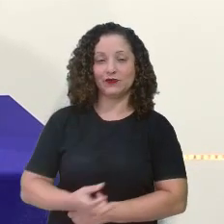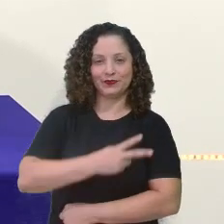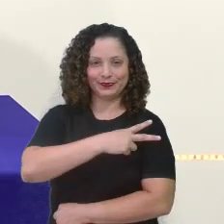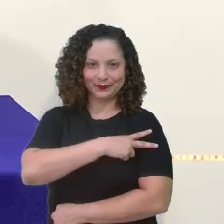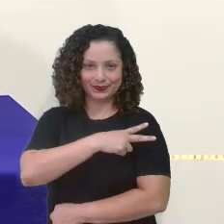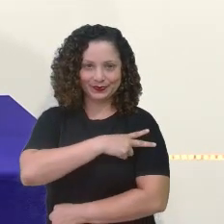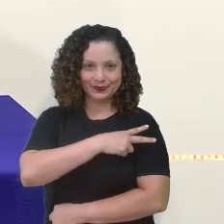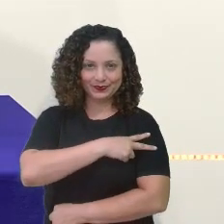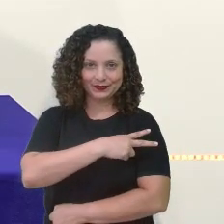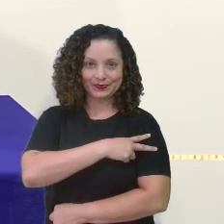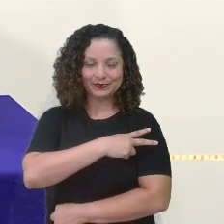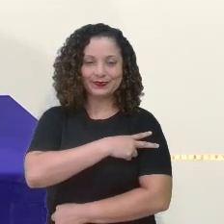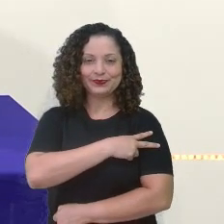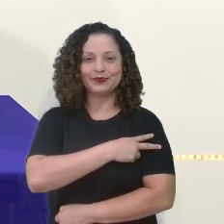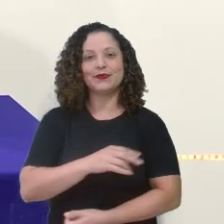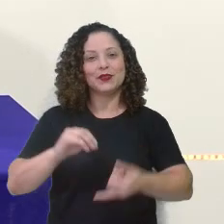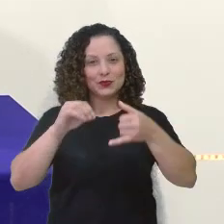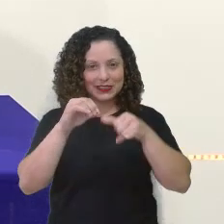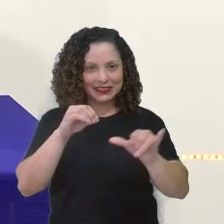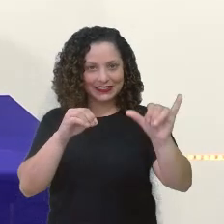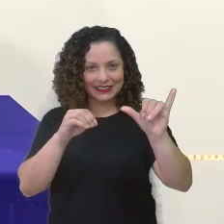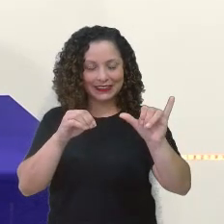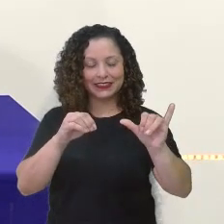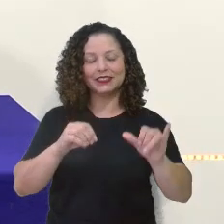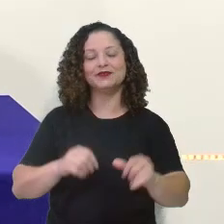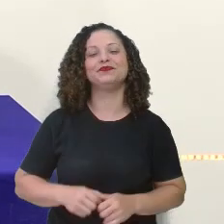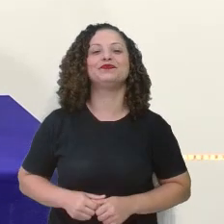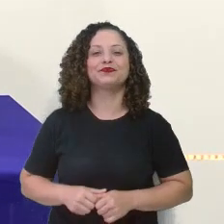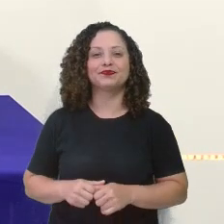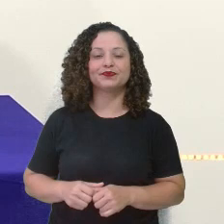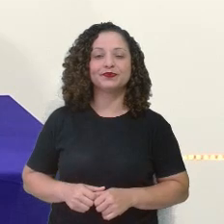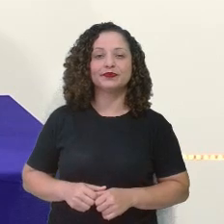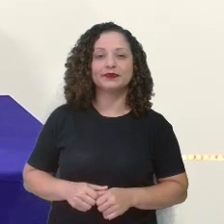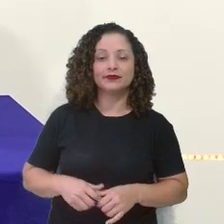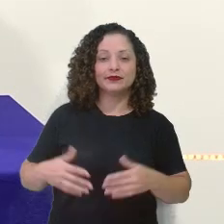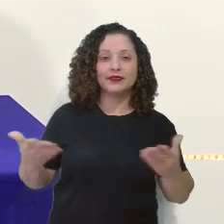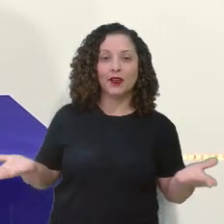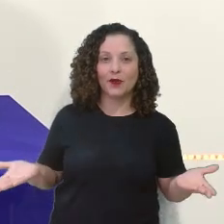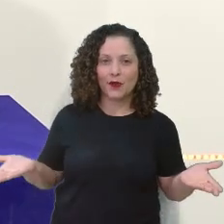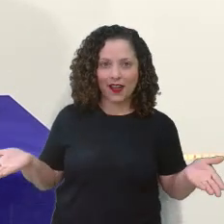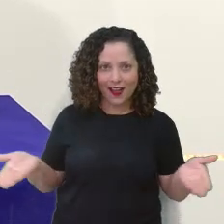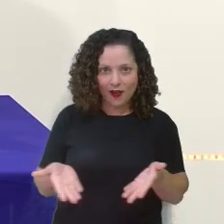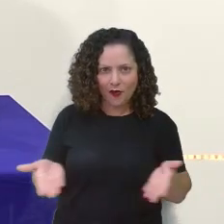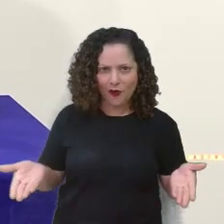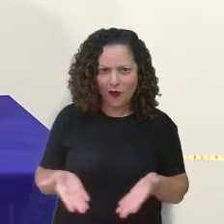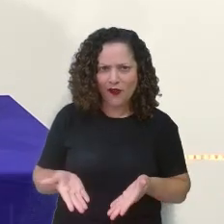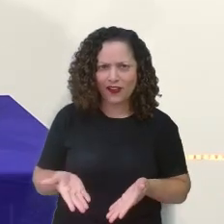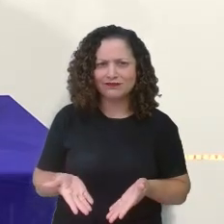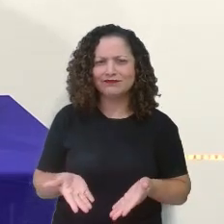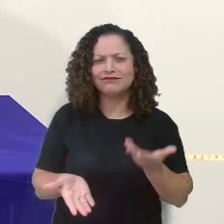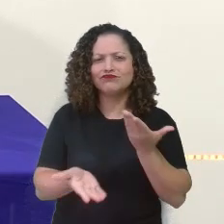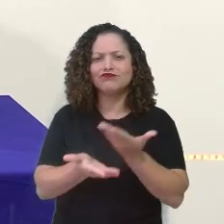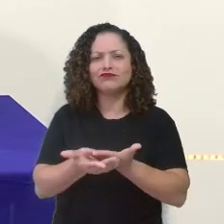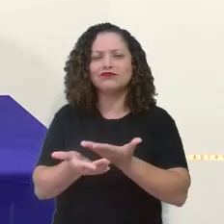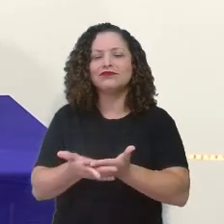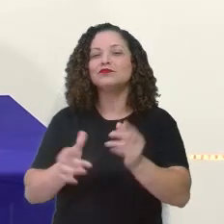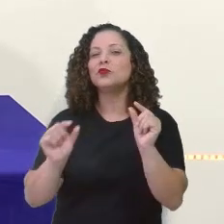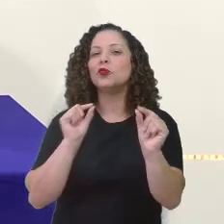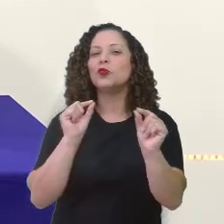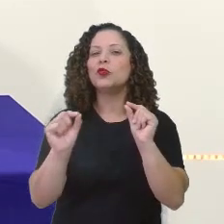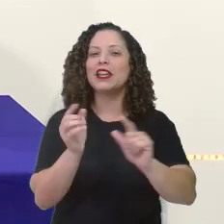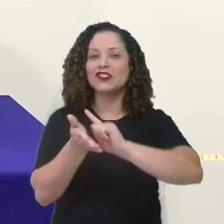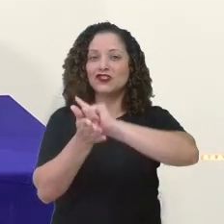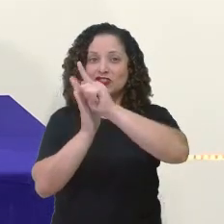do segundo ano e do Se Liga, a turma de alfabetização. Olha só, hoje a gente vai trabalhar mais um